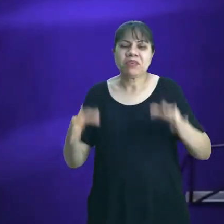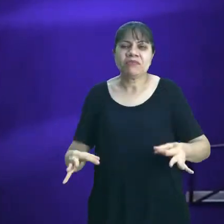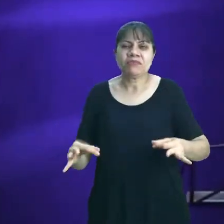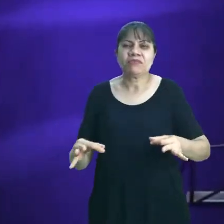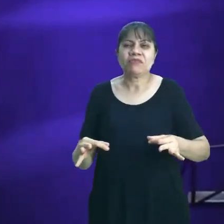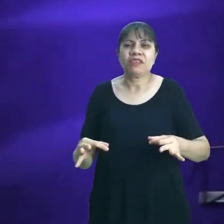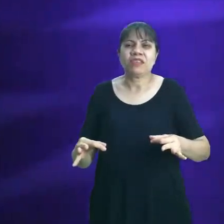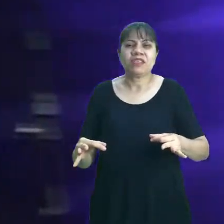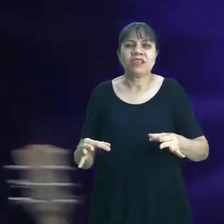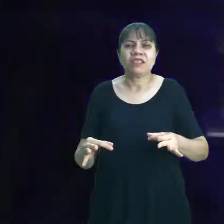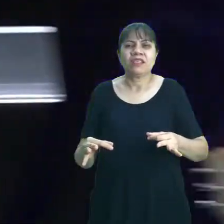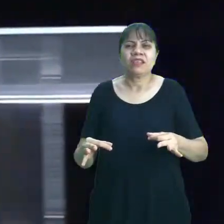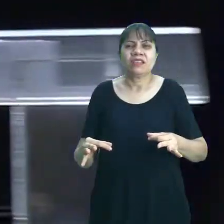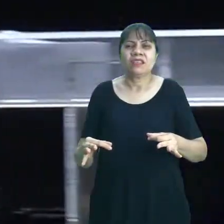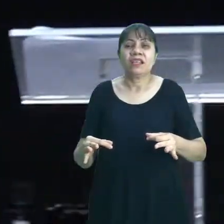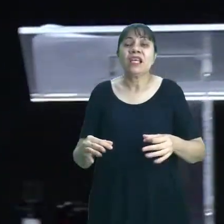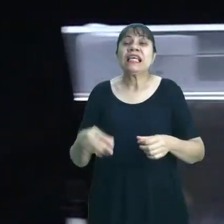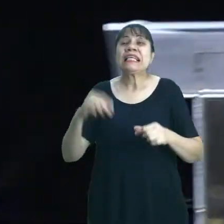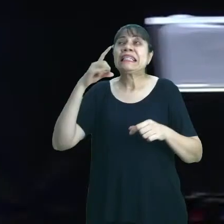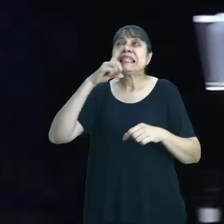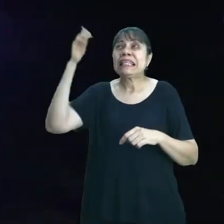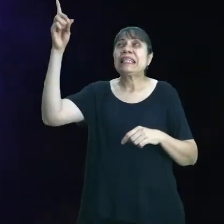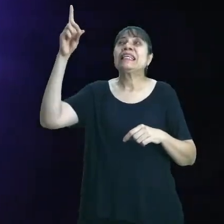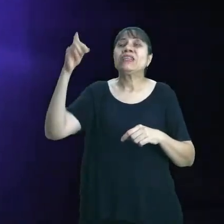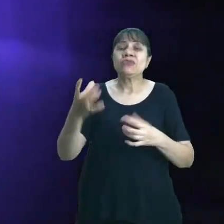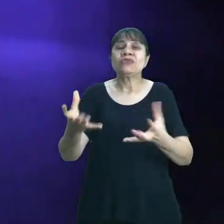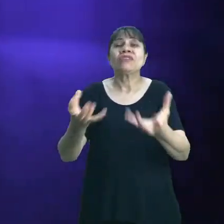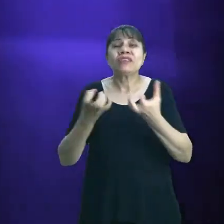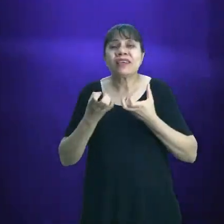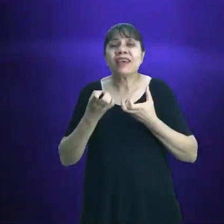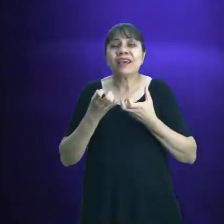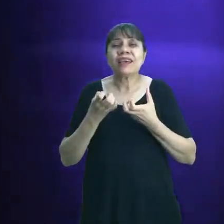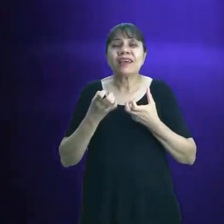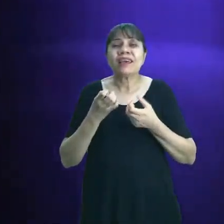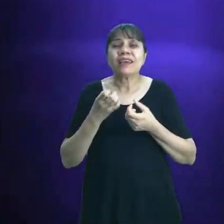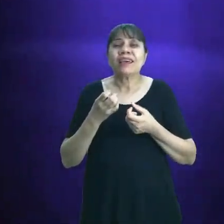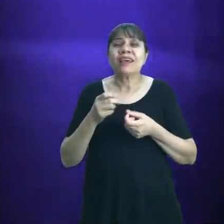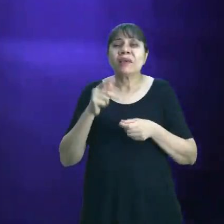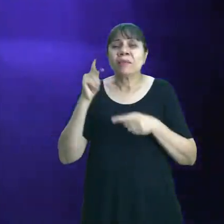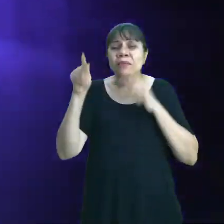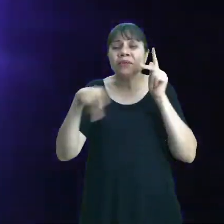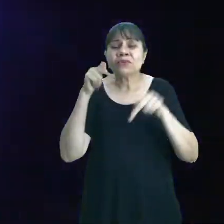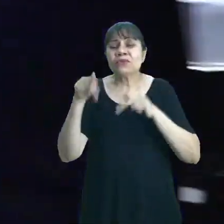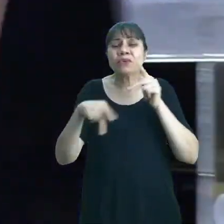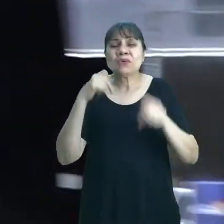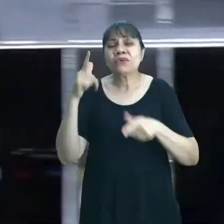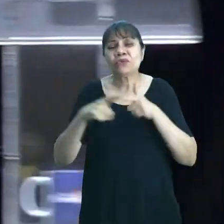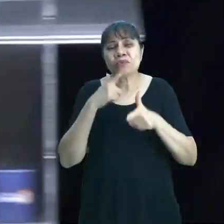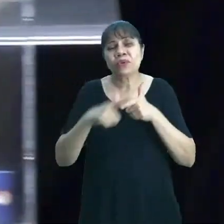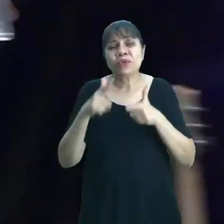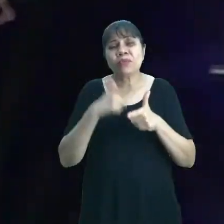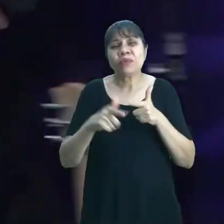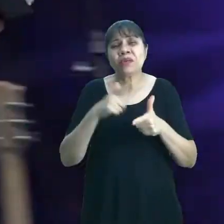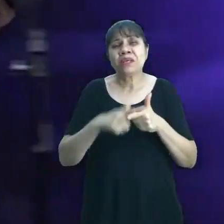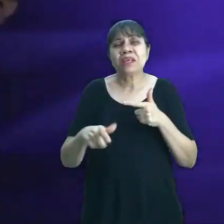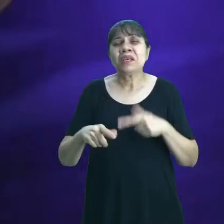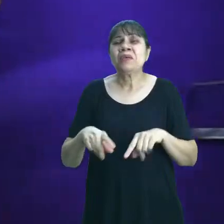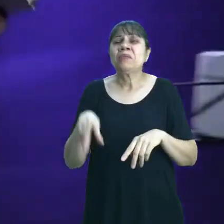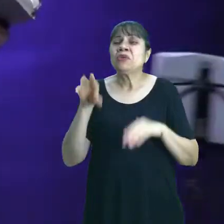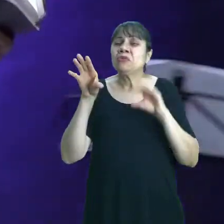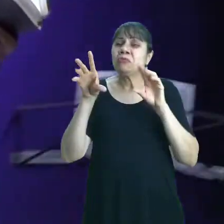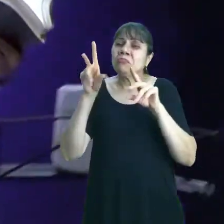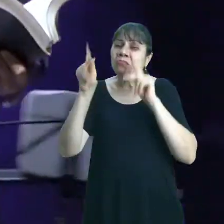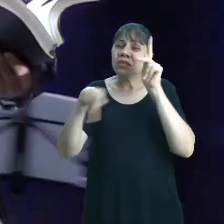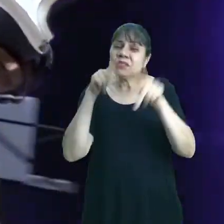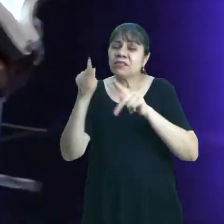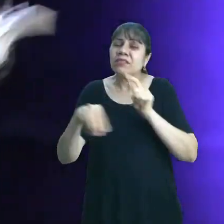está chamando pessoas com dificuldades, pessoas que tiveram problemas, pessoas que são falhas, pecadoras, para começar